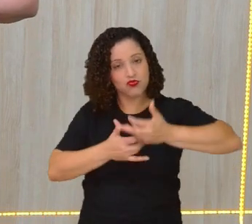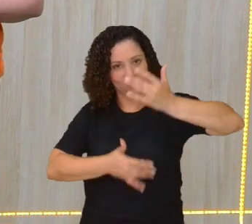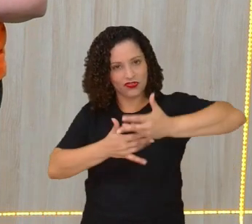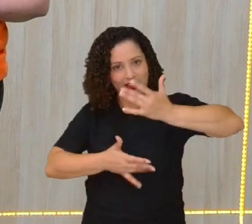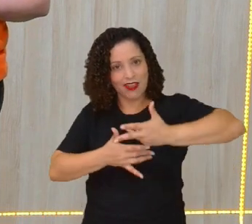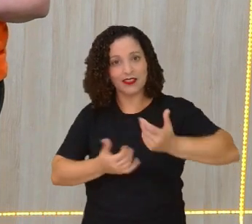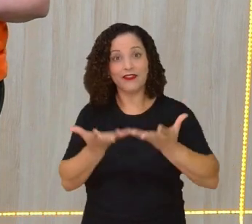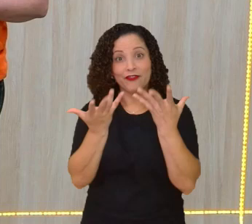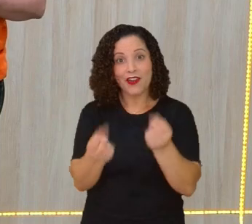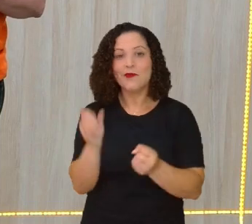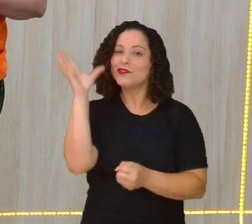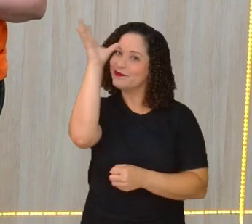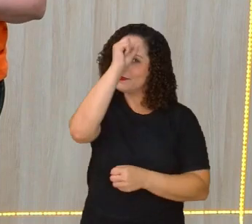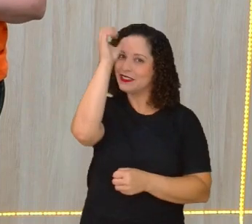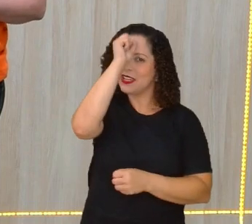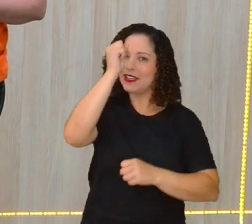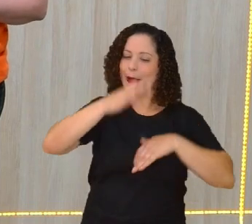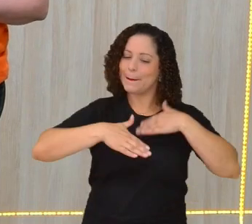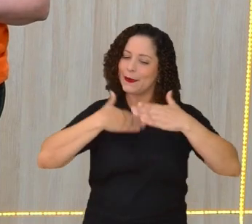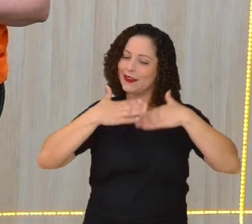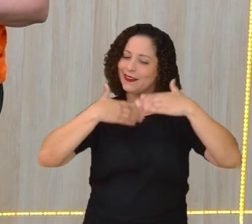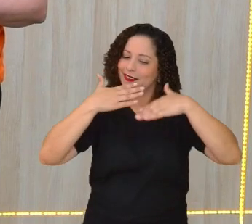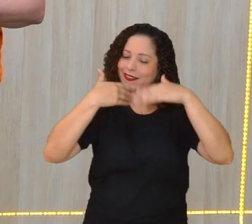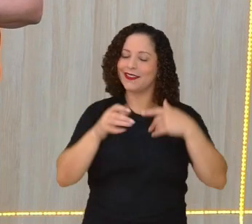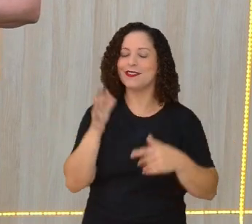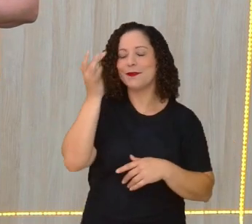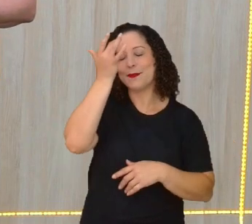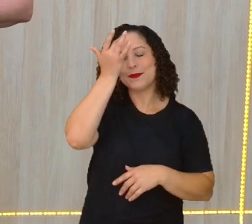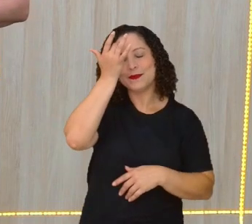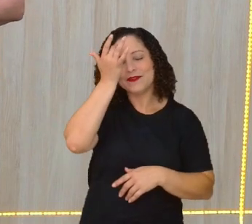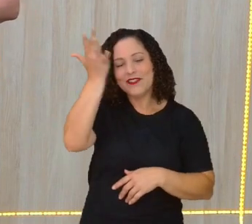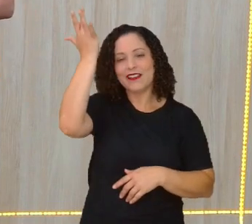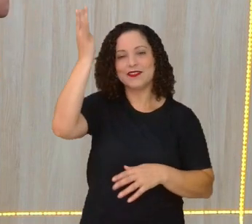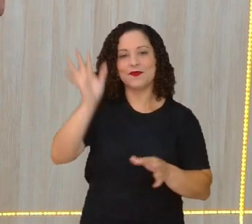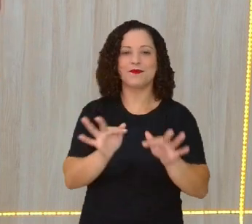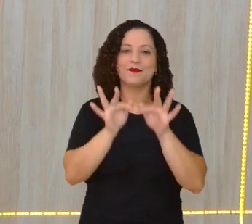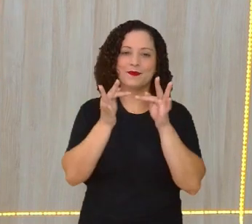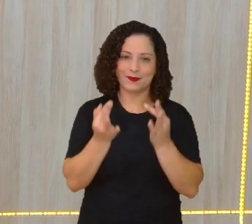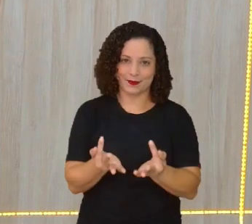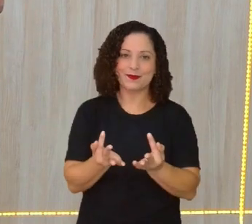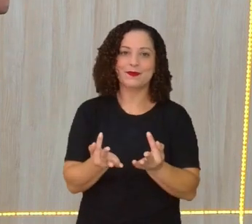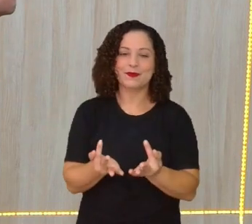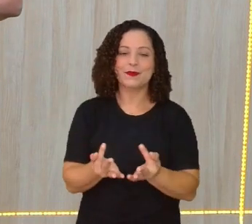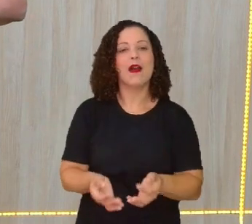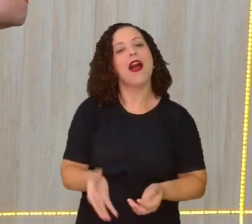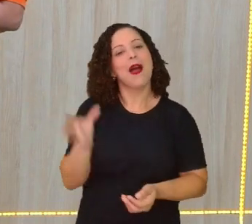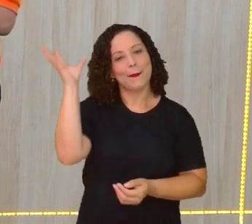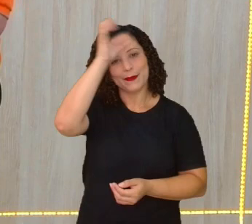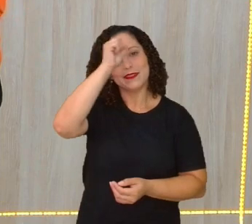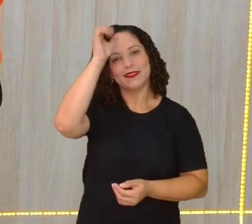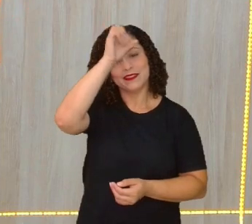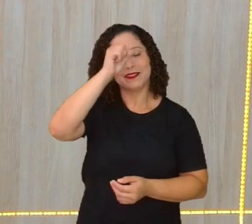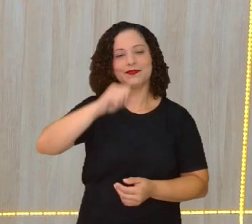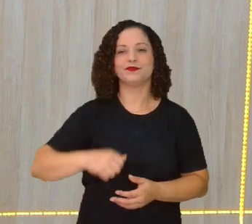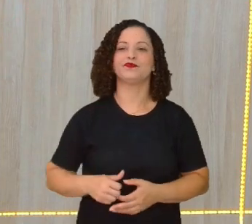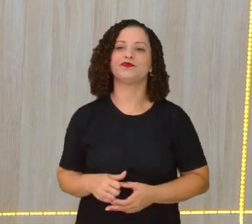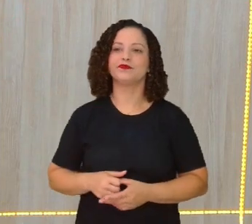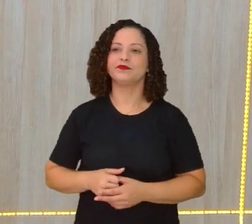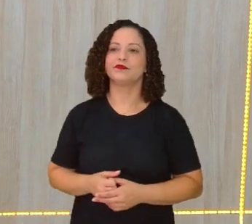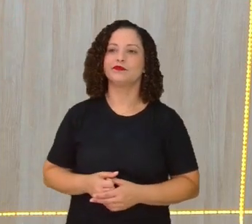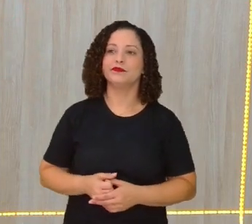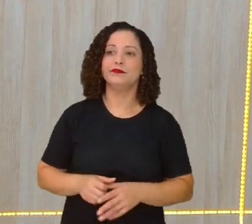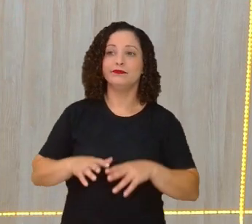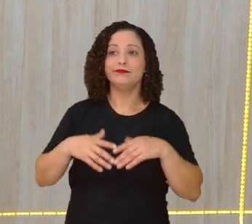tá? E com paciência, vocês entenderão sim este conteúdo. Então, a